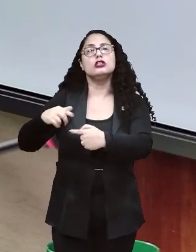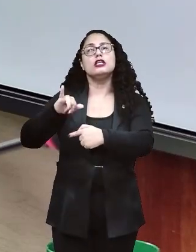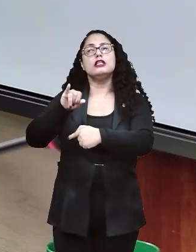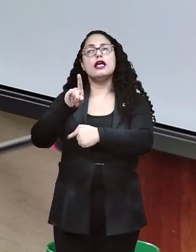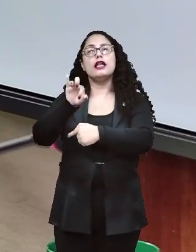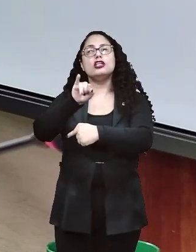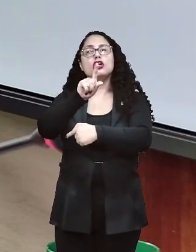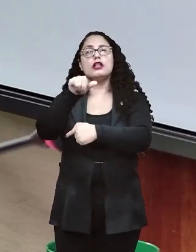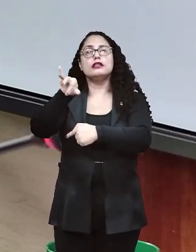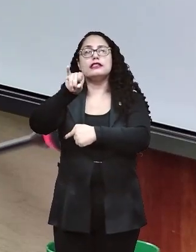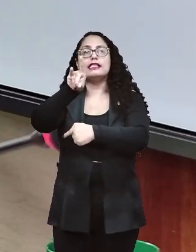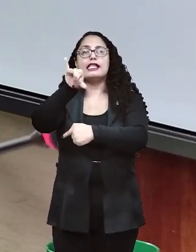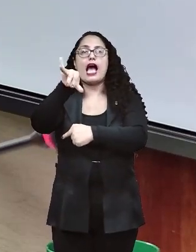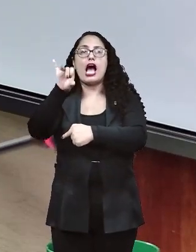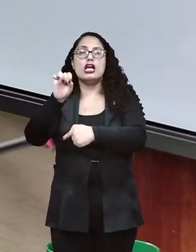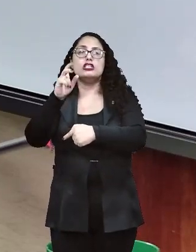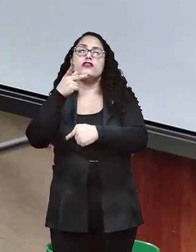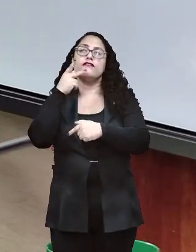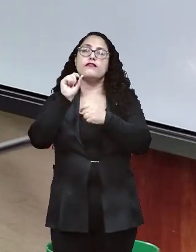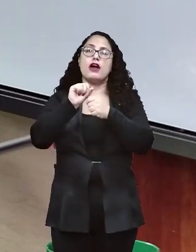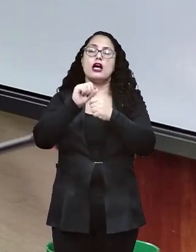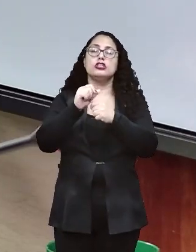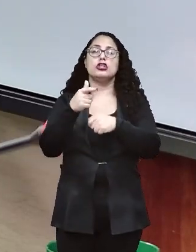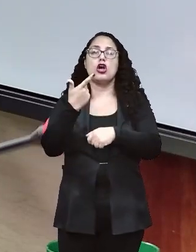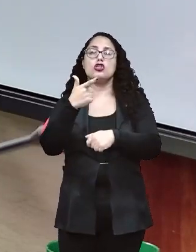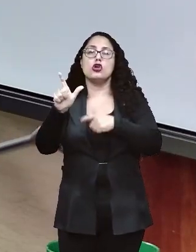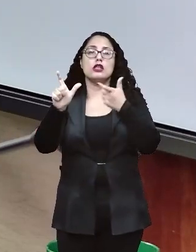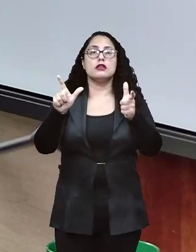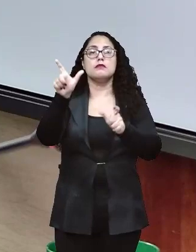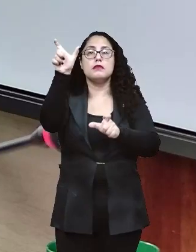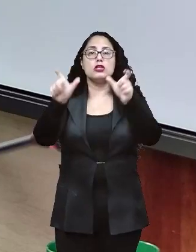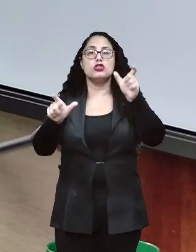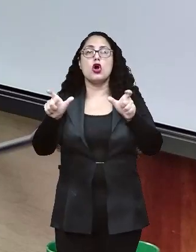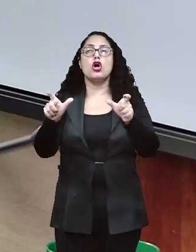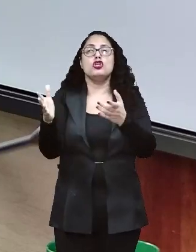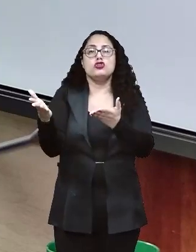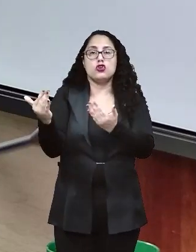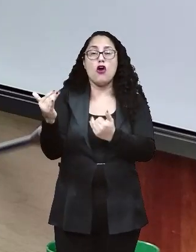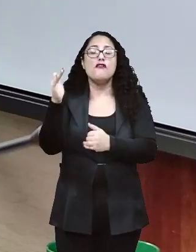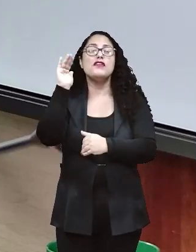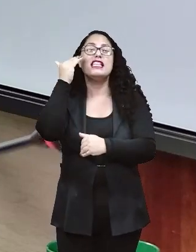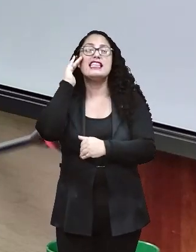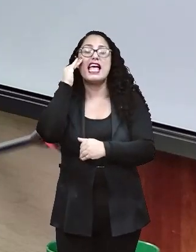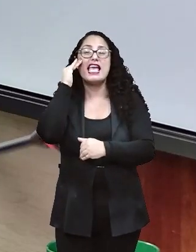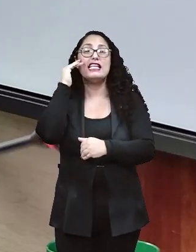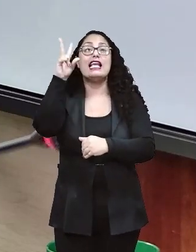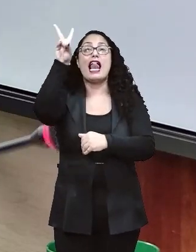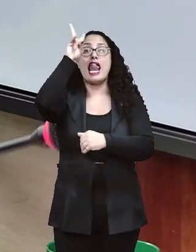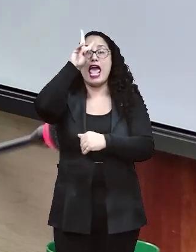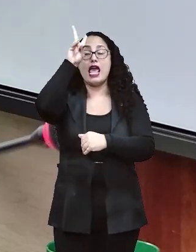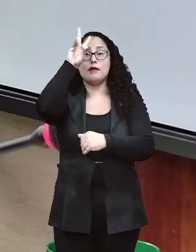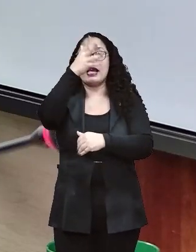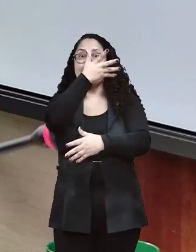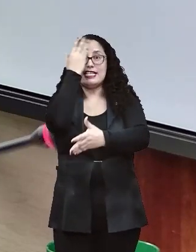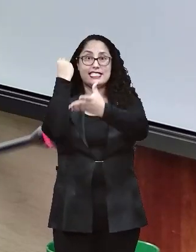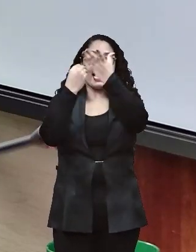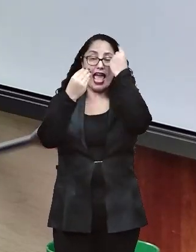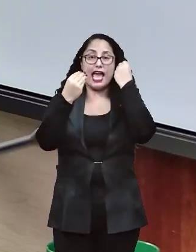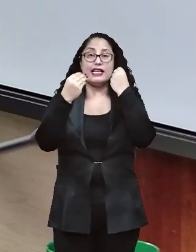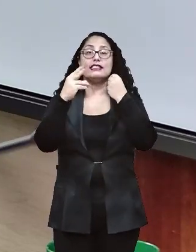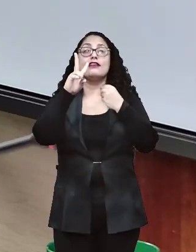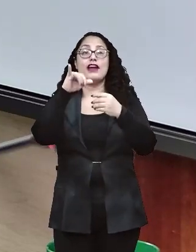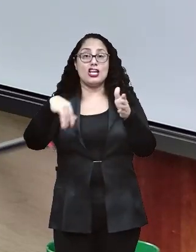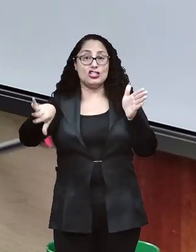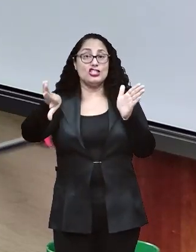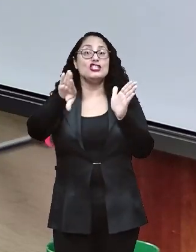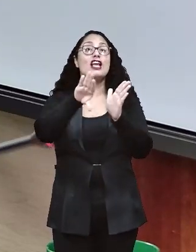intergeracionalidade, assim, faz com que os mais jovens entendam que, e lembrem, né, porque eles esquecem, né, que vão